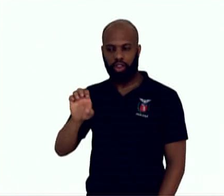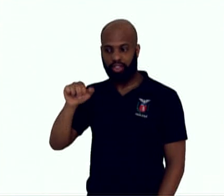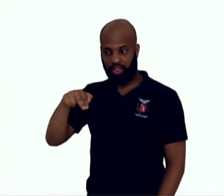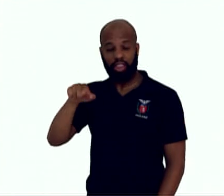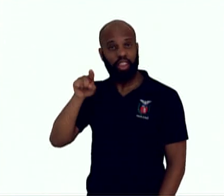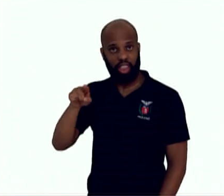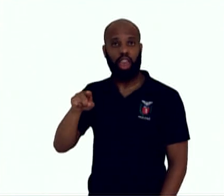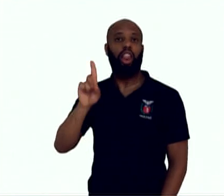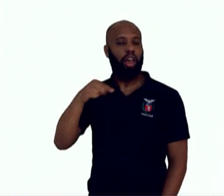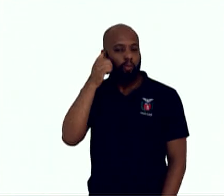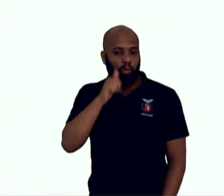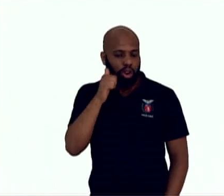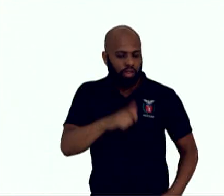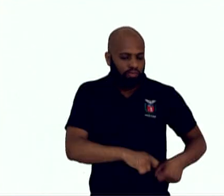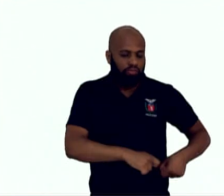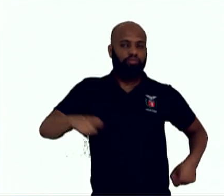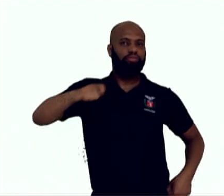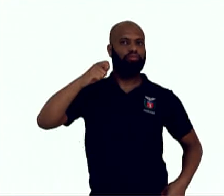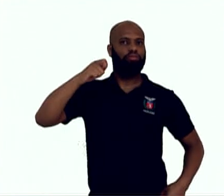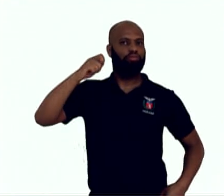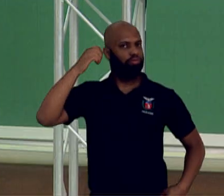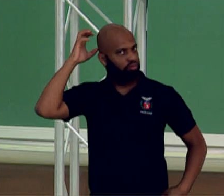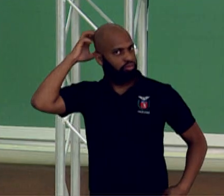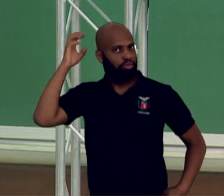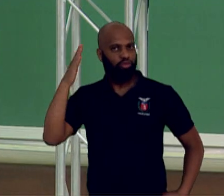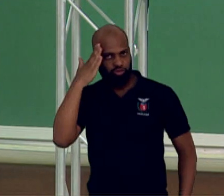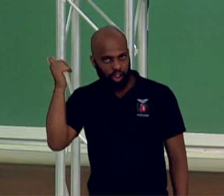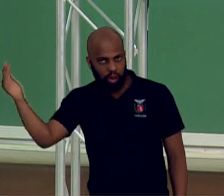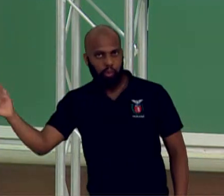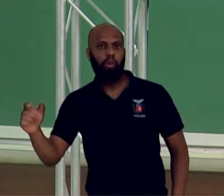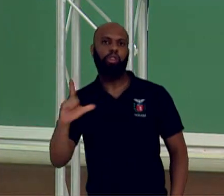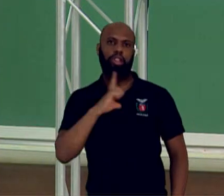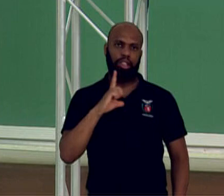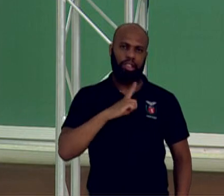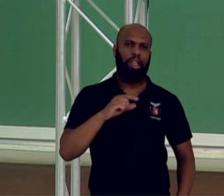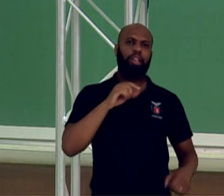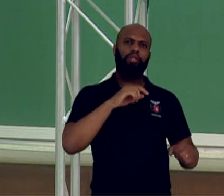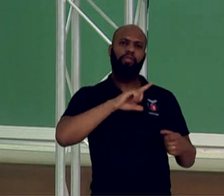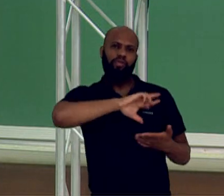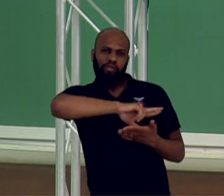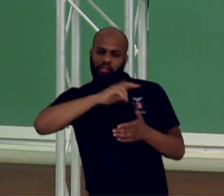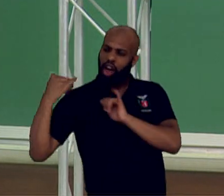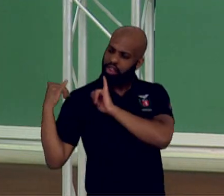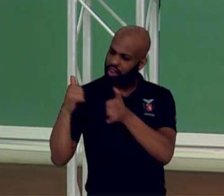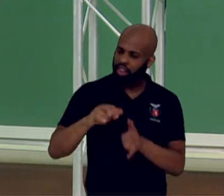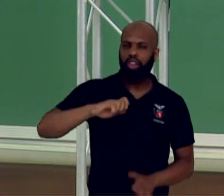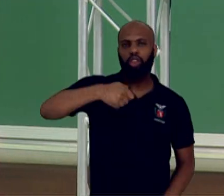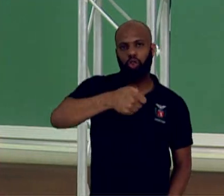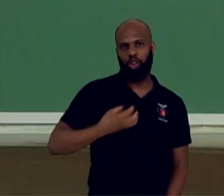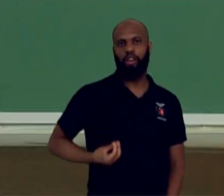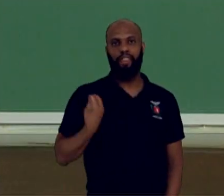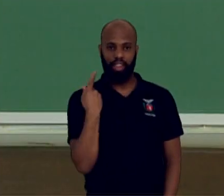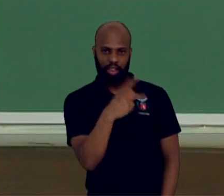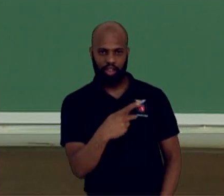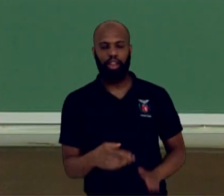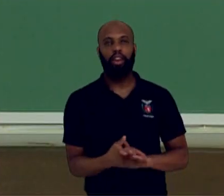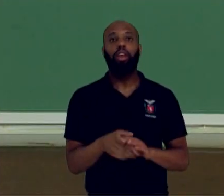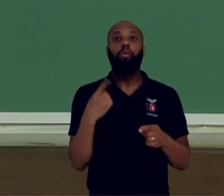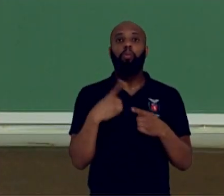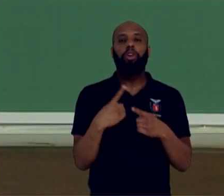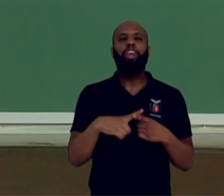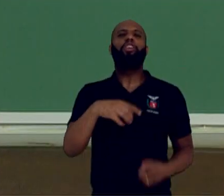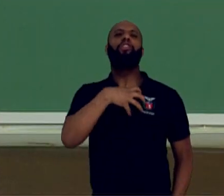que inclusive existem muitas lendas em torno da samurai Tomoe Gozen. O estilo de vida,